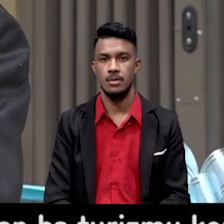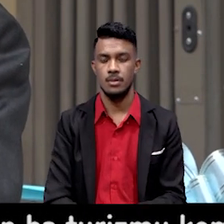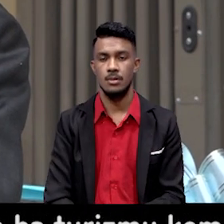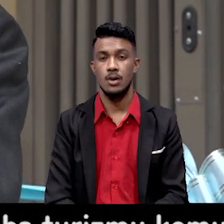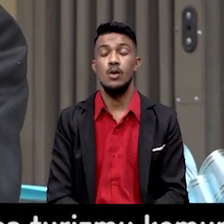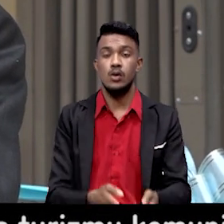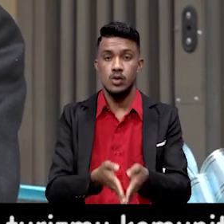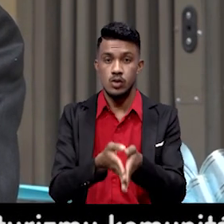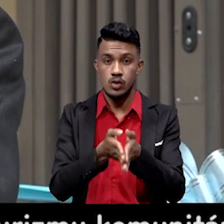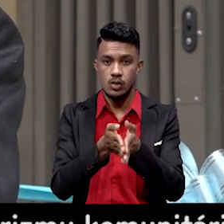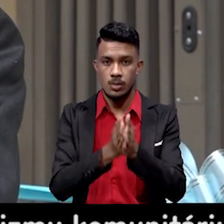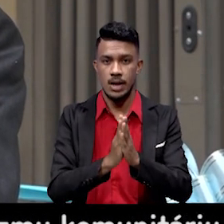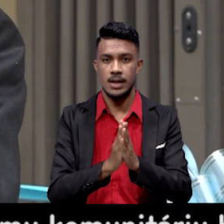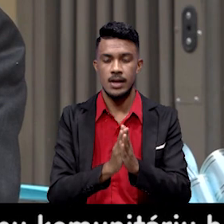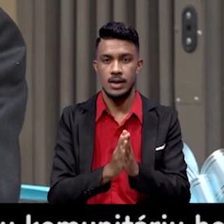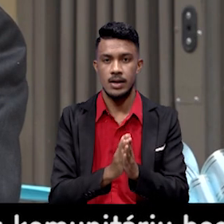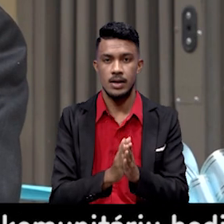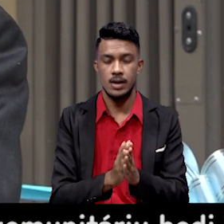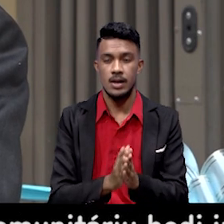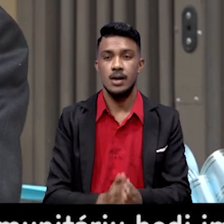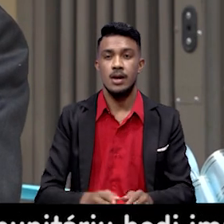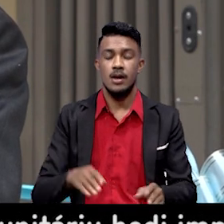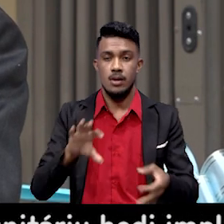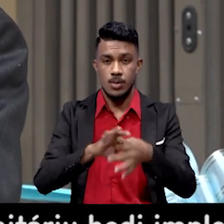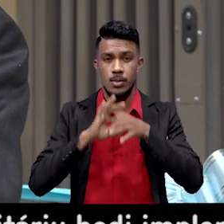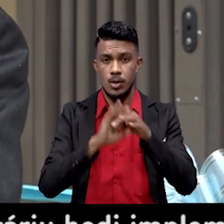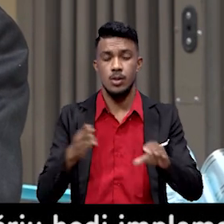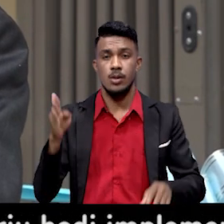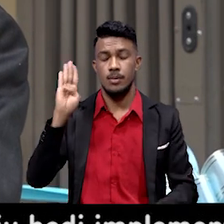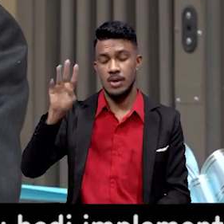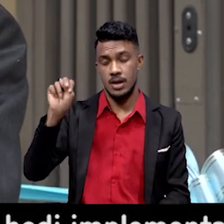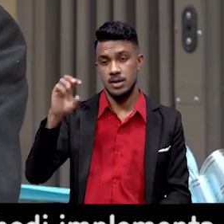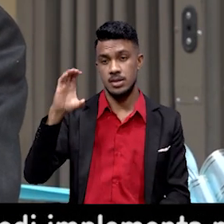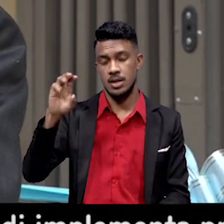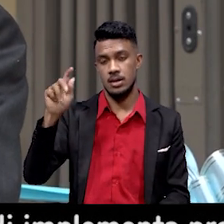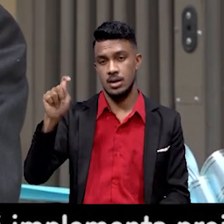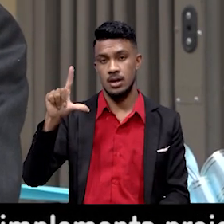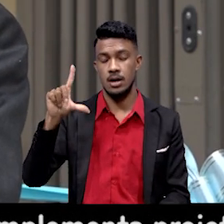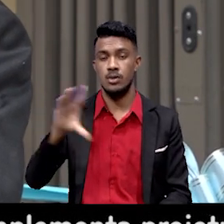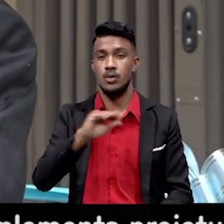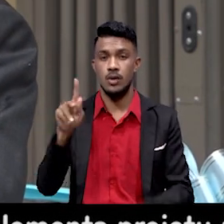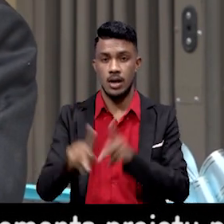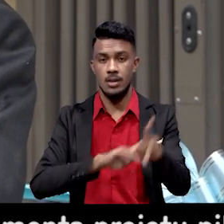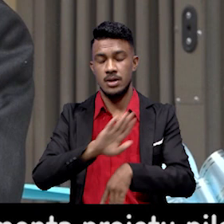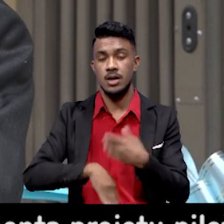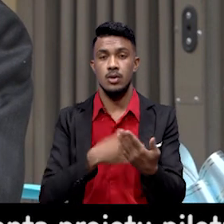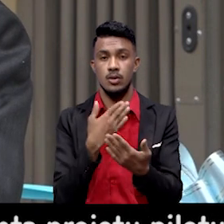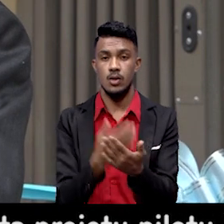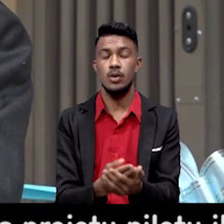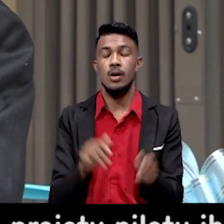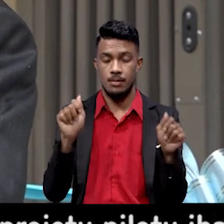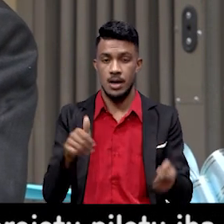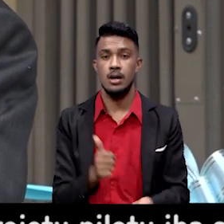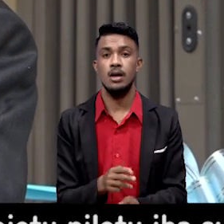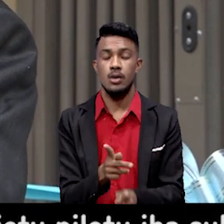husu ba iha gerentes BNCTL sira ho comunidade sira atu bele cuidado edifício de